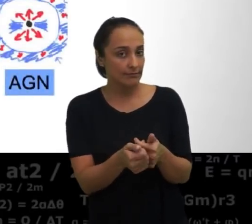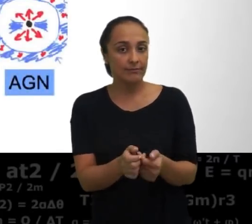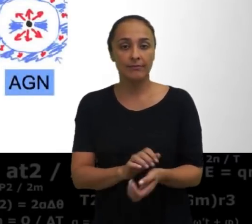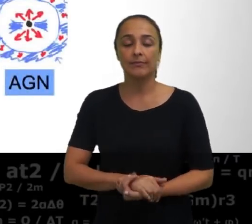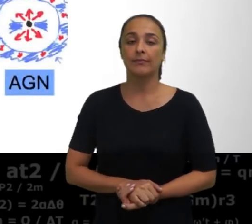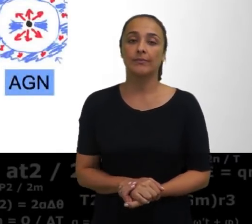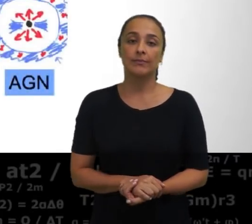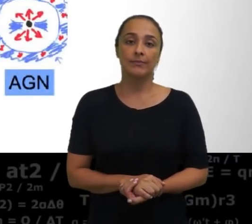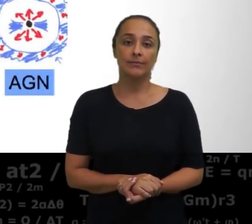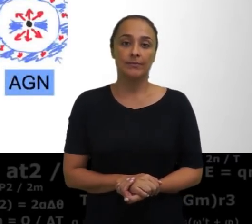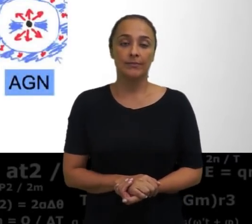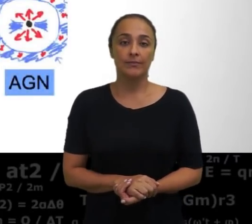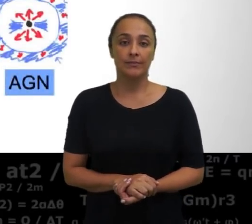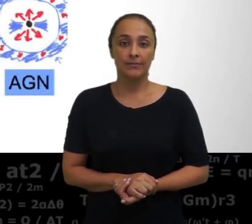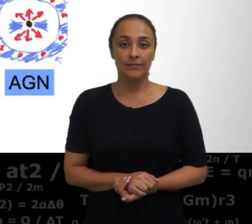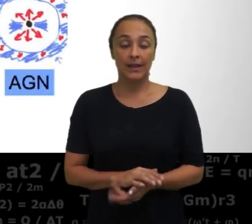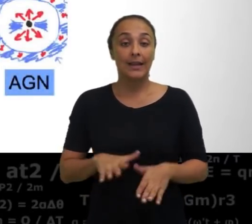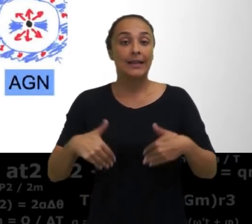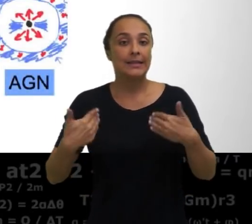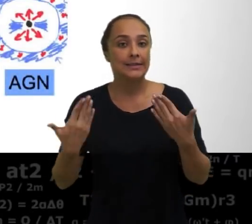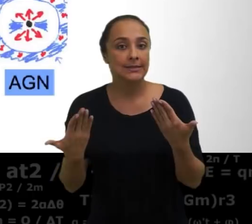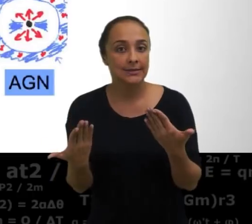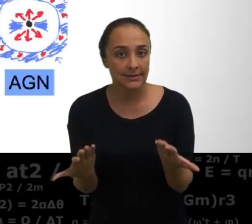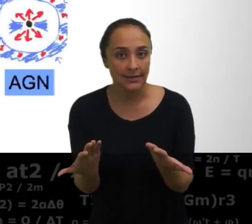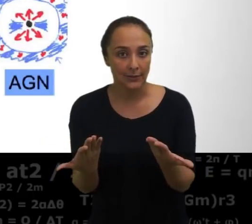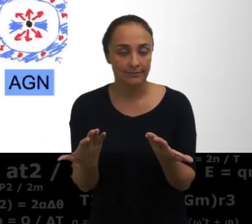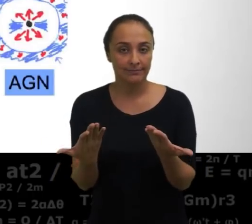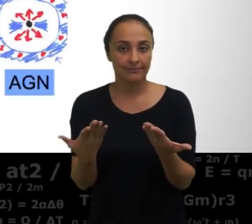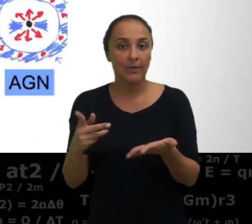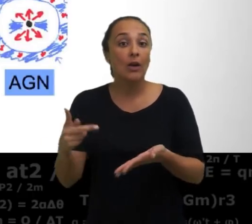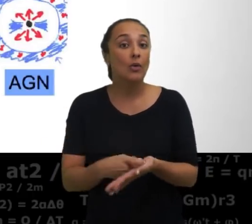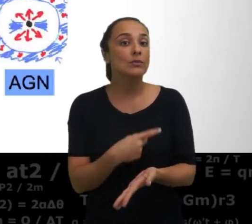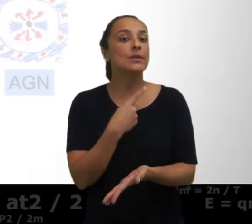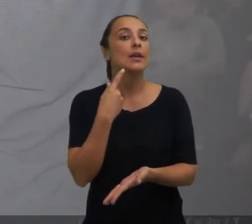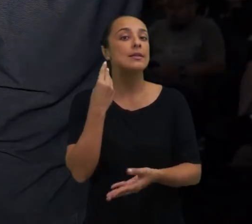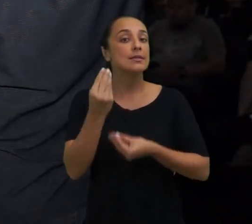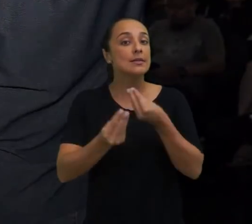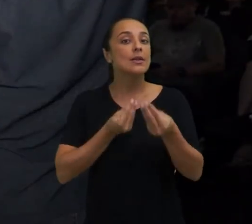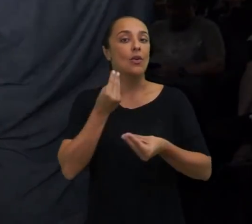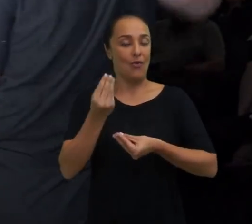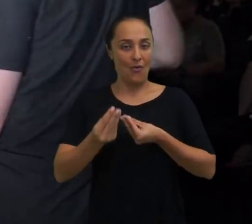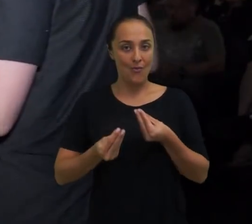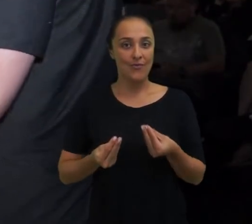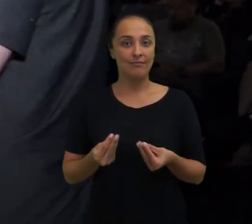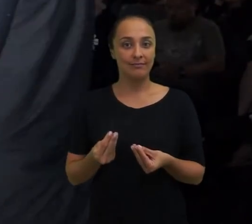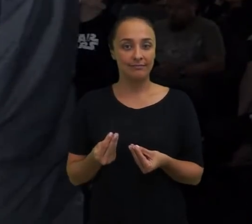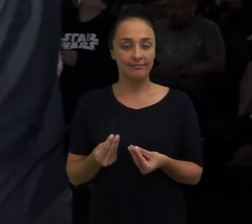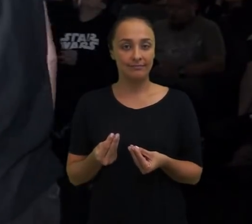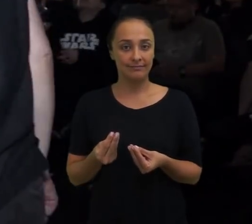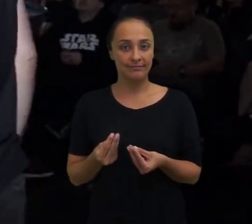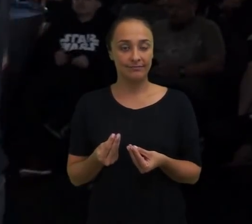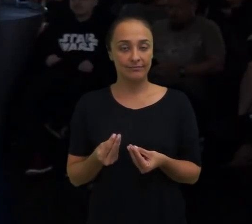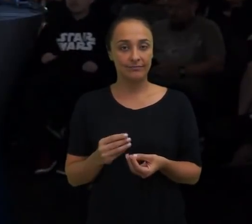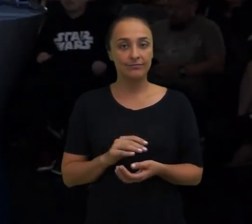existem simulações de formação de galáxias. Tá? Então, os astrônomos vão lá, fazem uma simulação de